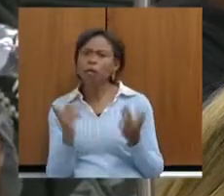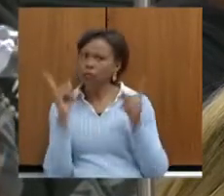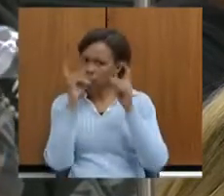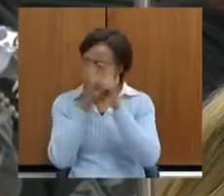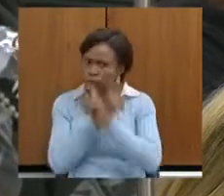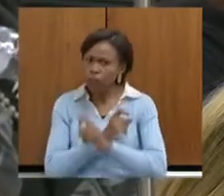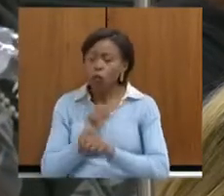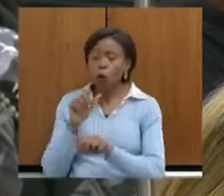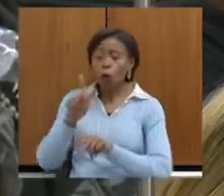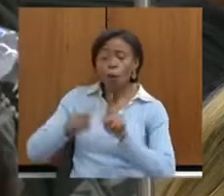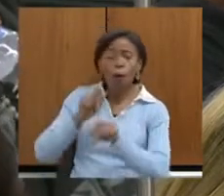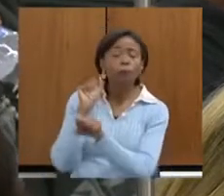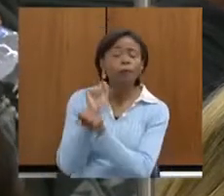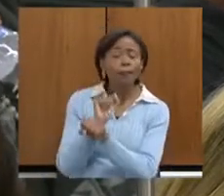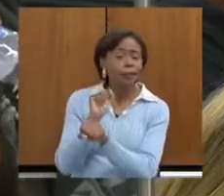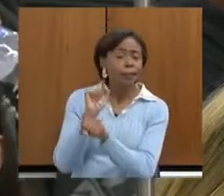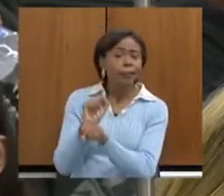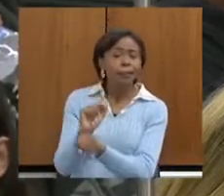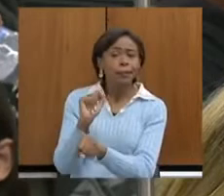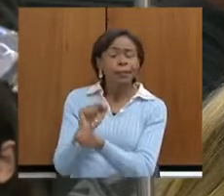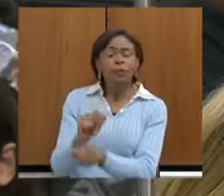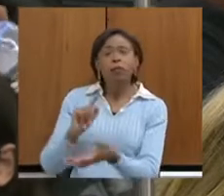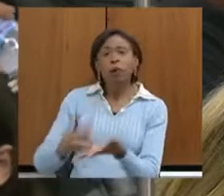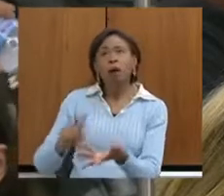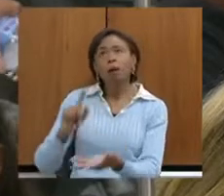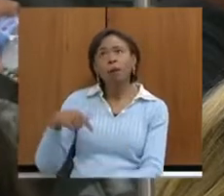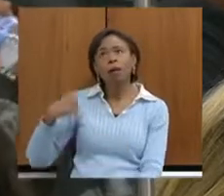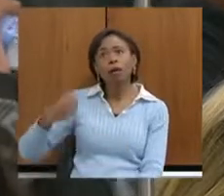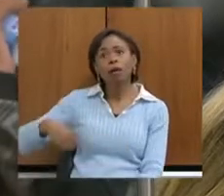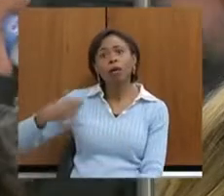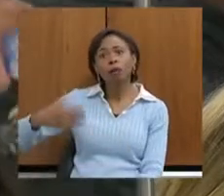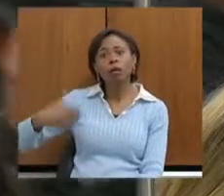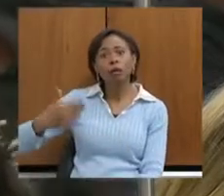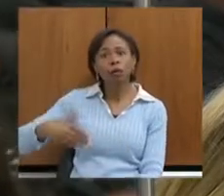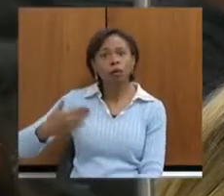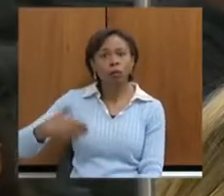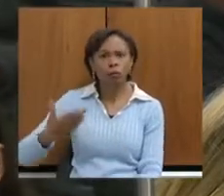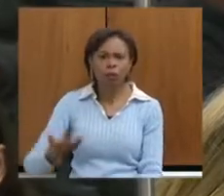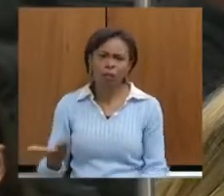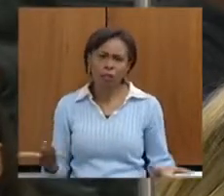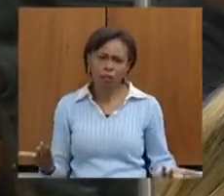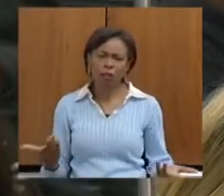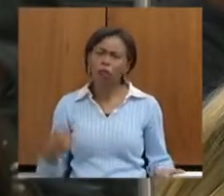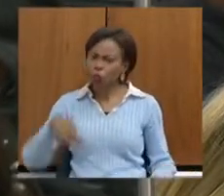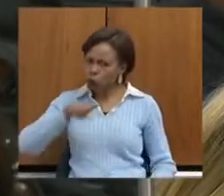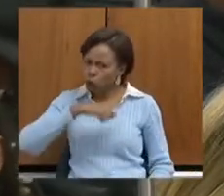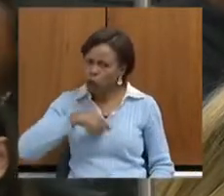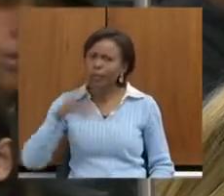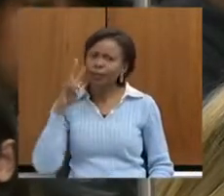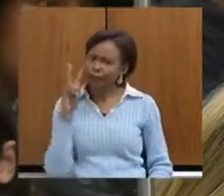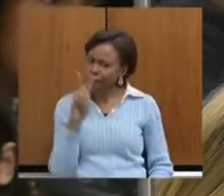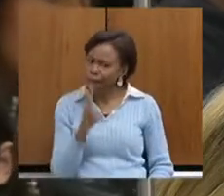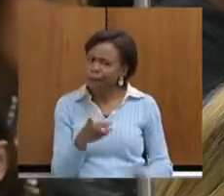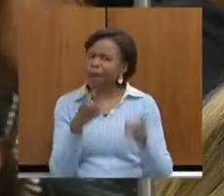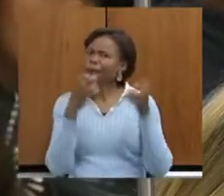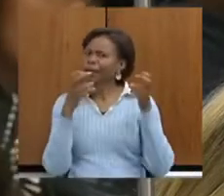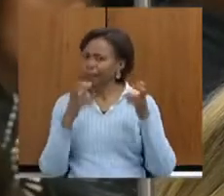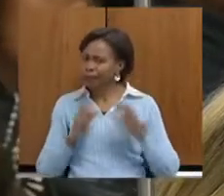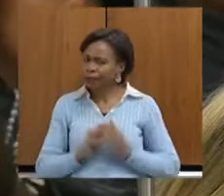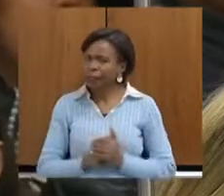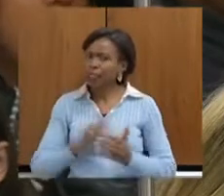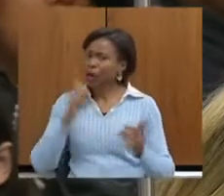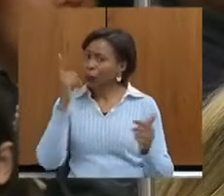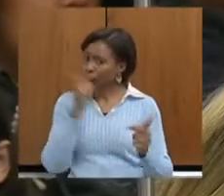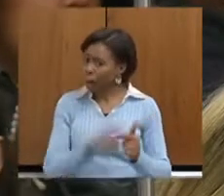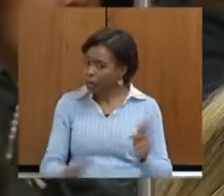esperando e não tem esse Isso é uma questão que nós todos estamos vendo e nós todos